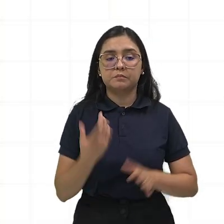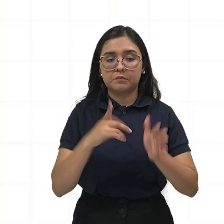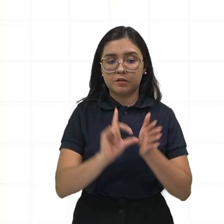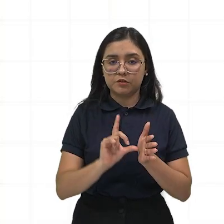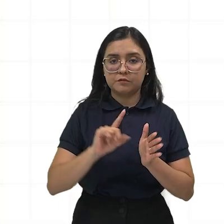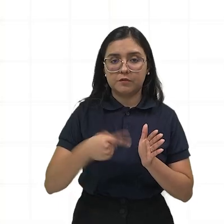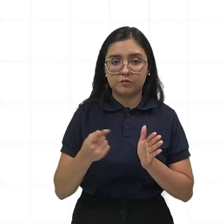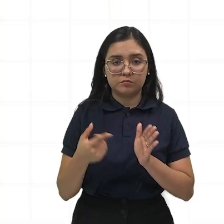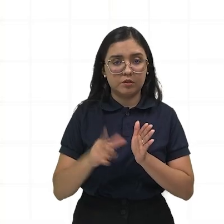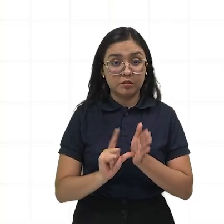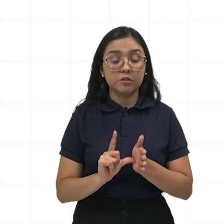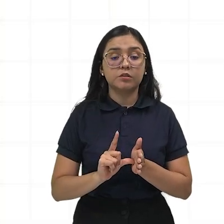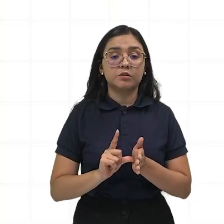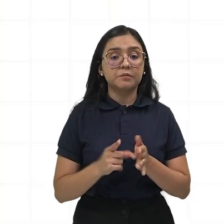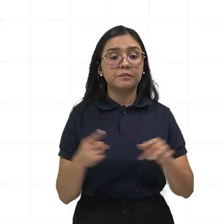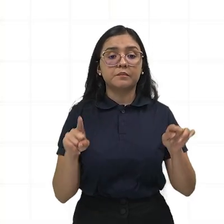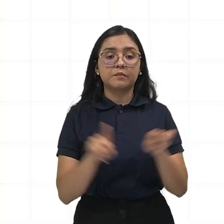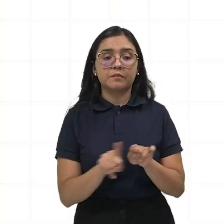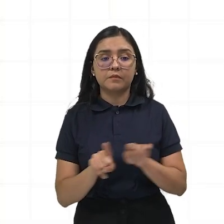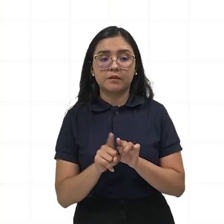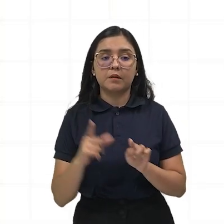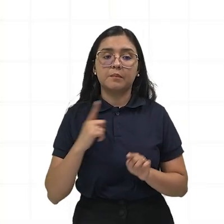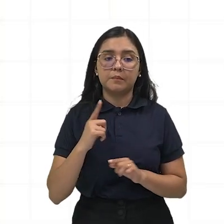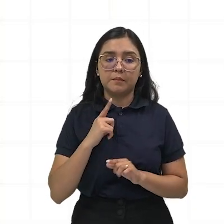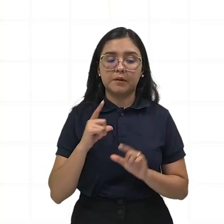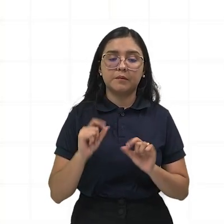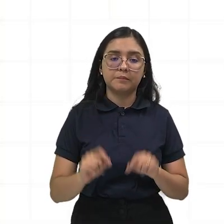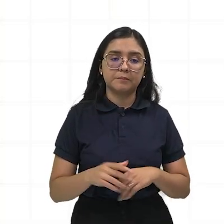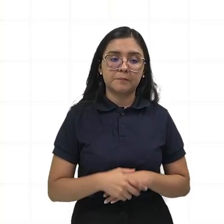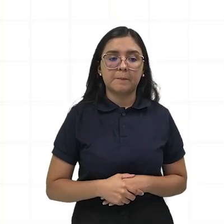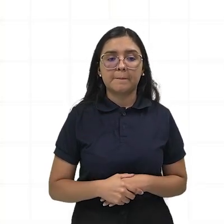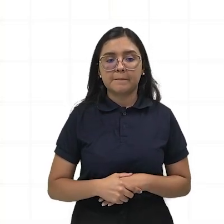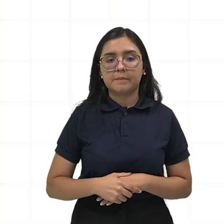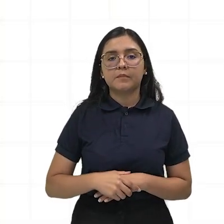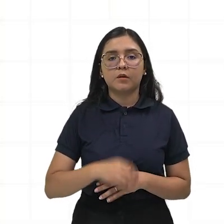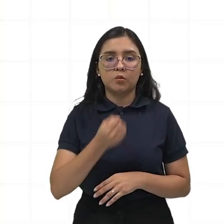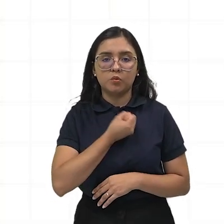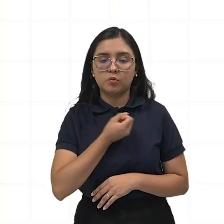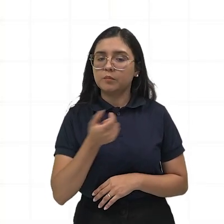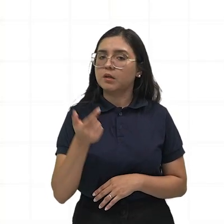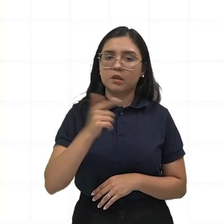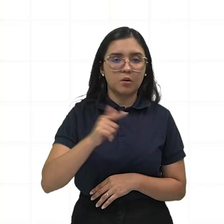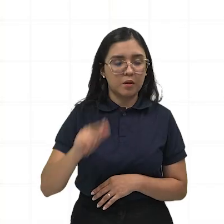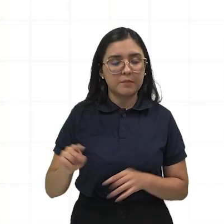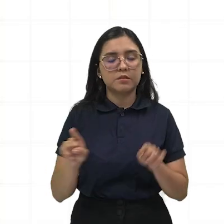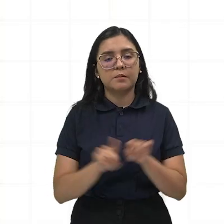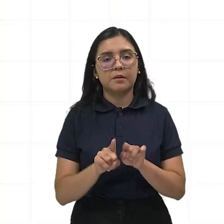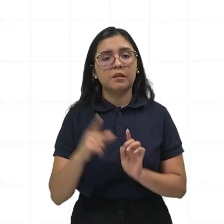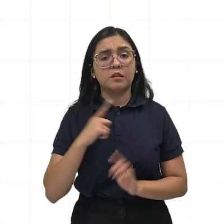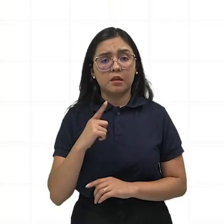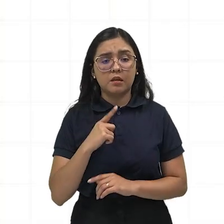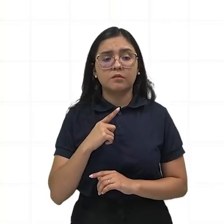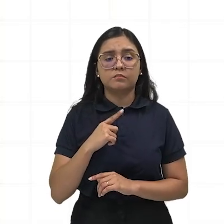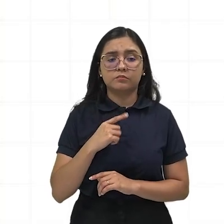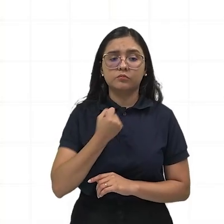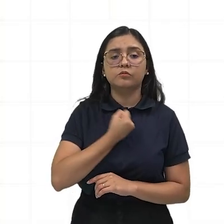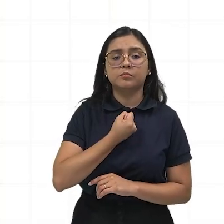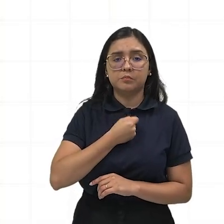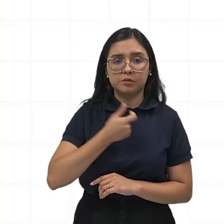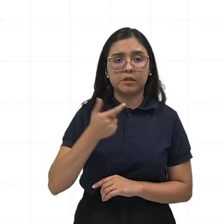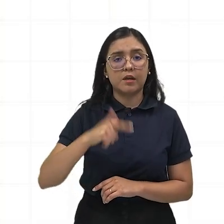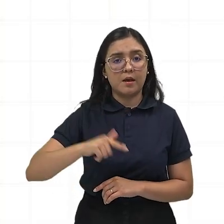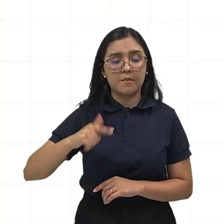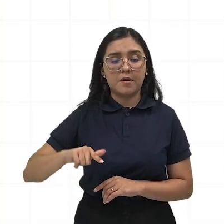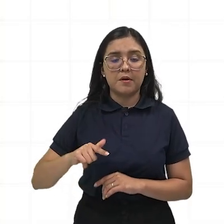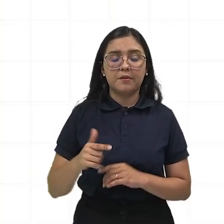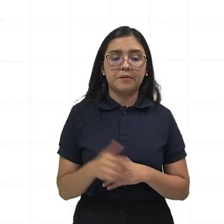ó. Ela tem antiperíodo e ela tem período, que é aquela parte que se repete. Beleza, meu povo?